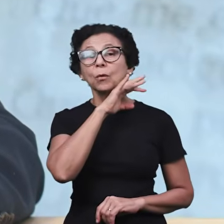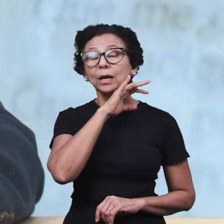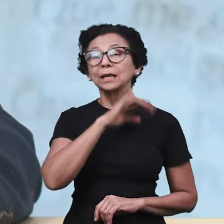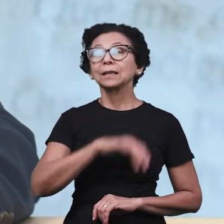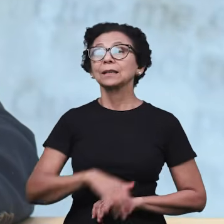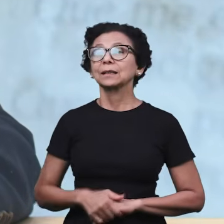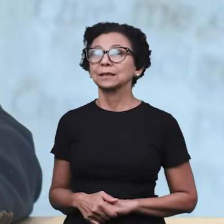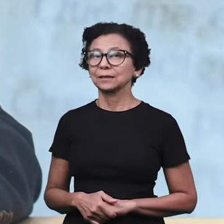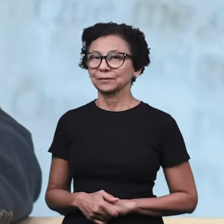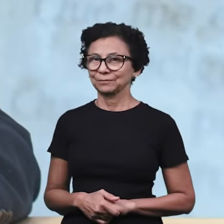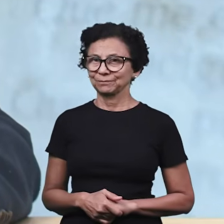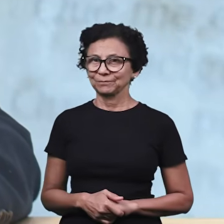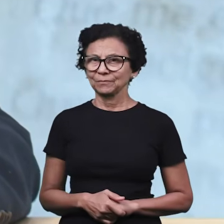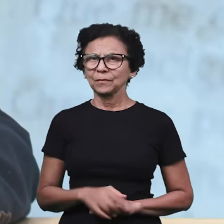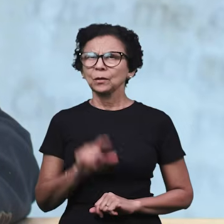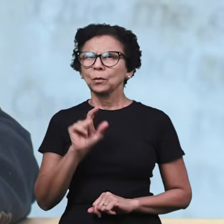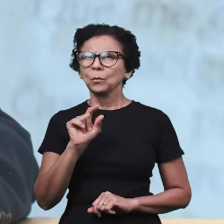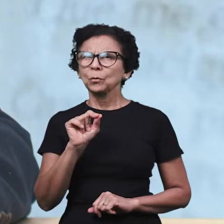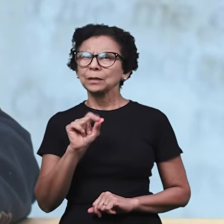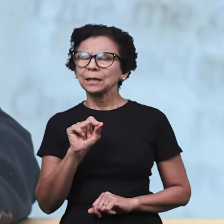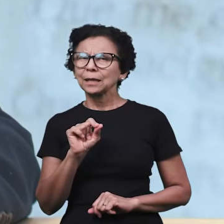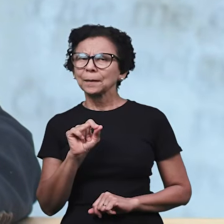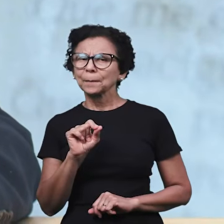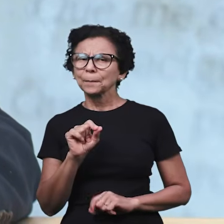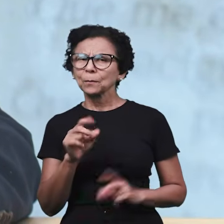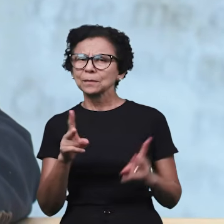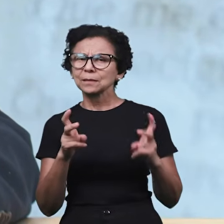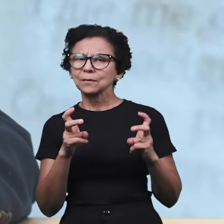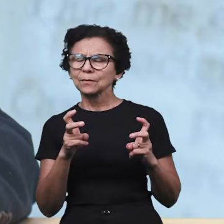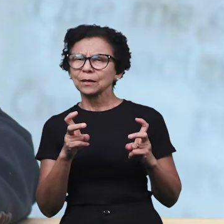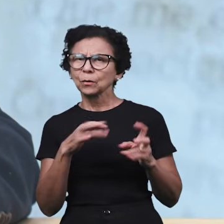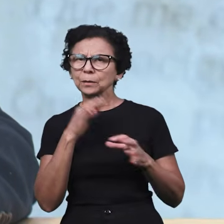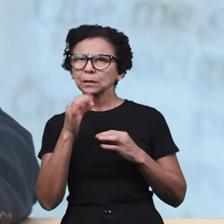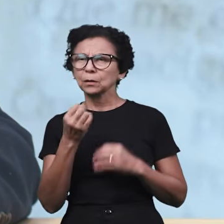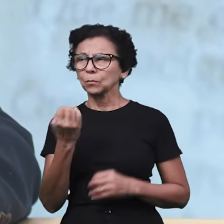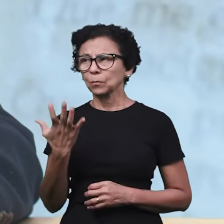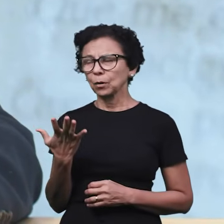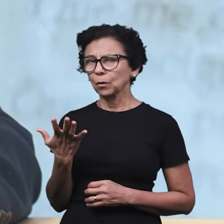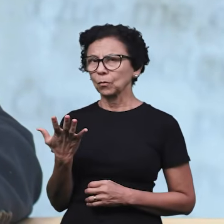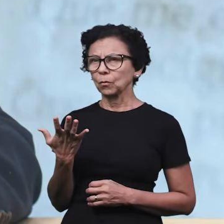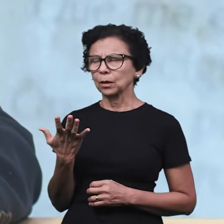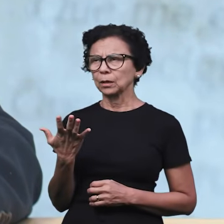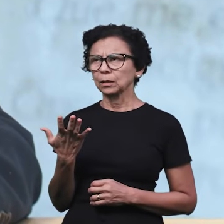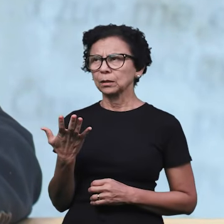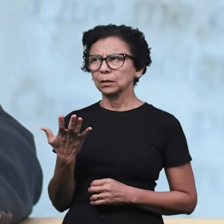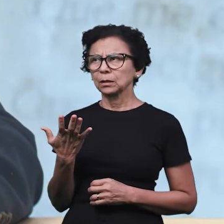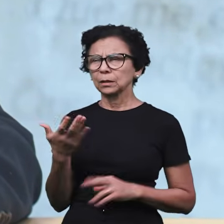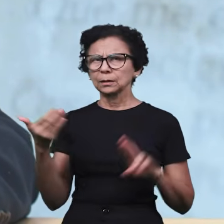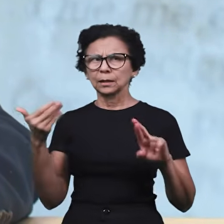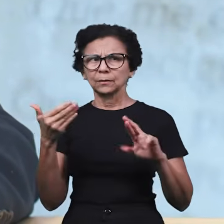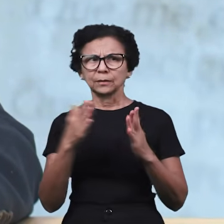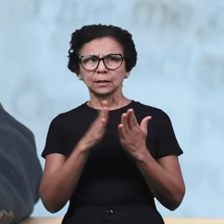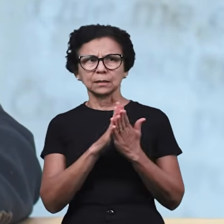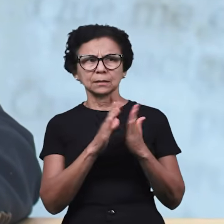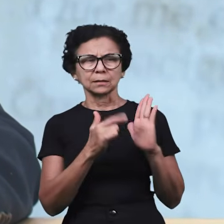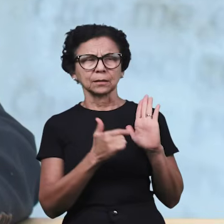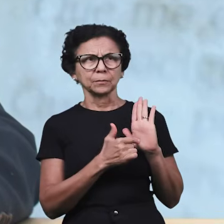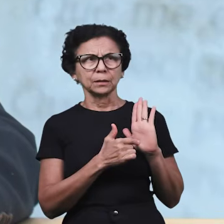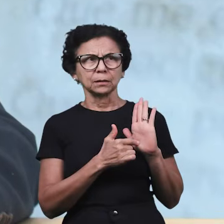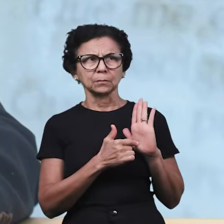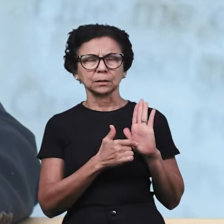programa é discernir opiniões. Será que essa opinião é boa para mim? À luz da palavra de Deus, à luz daquilo que o